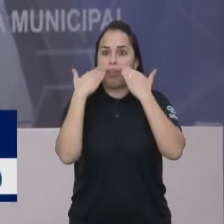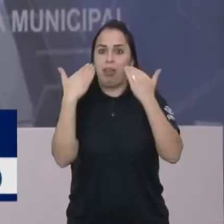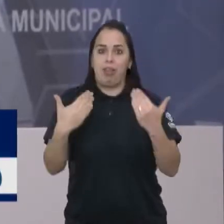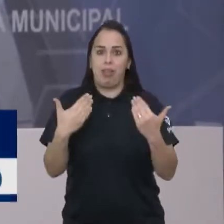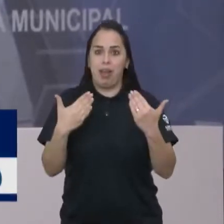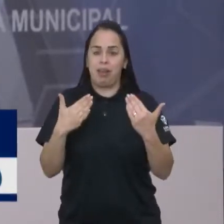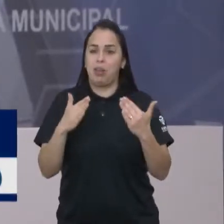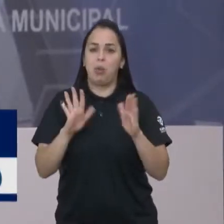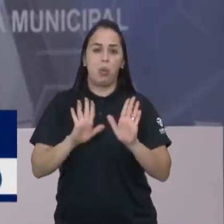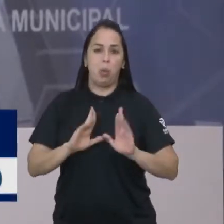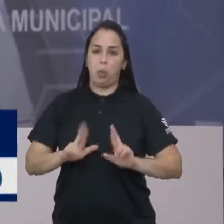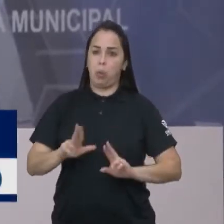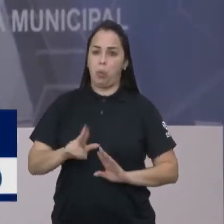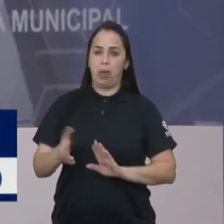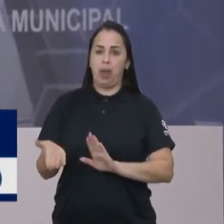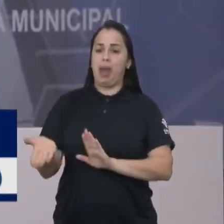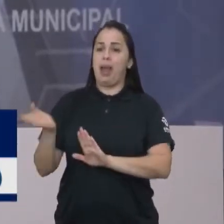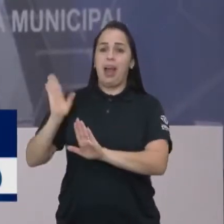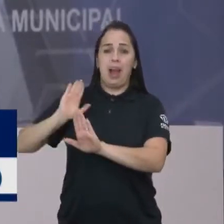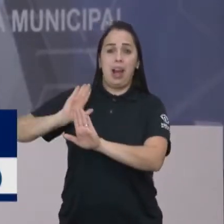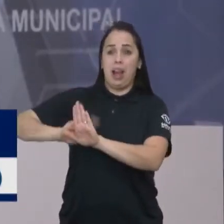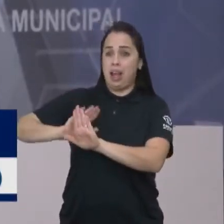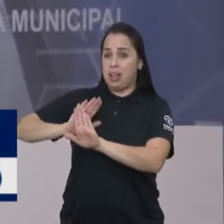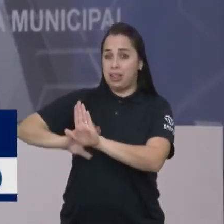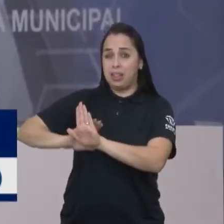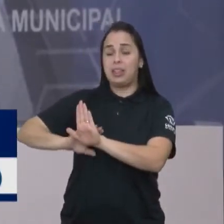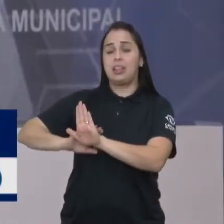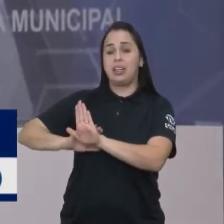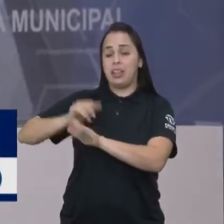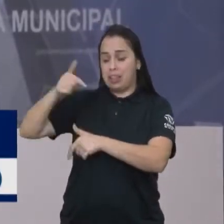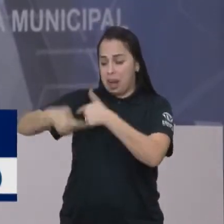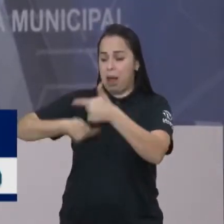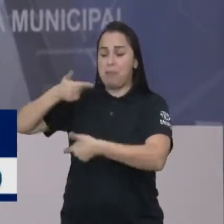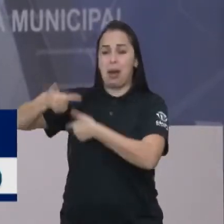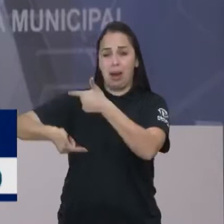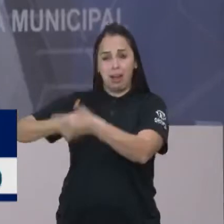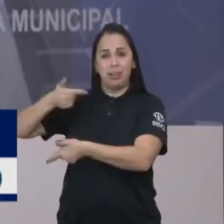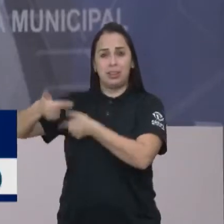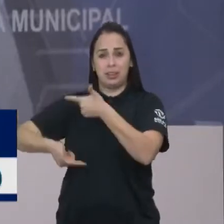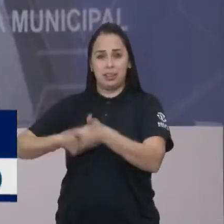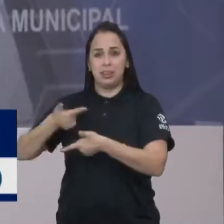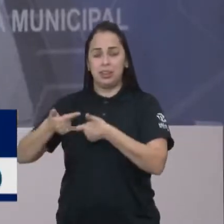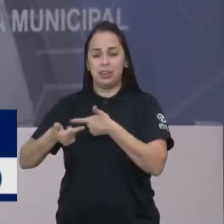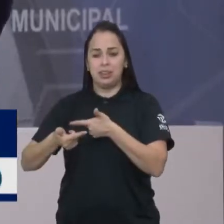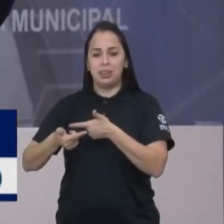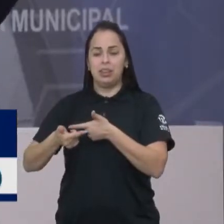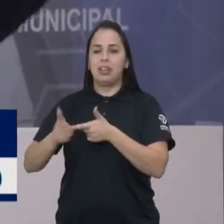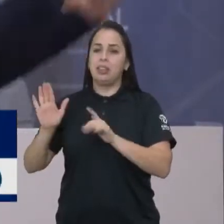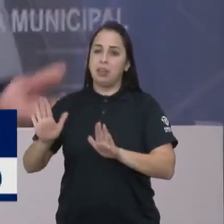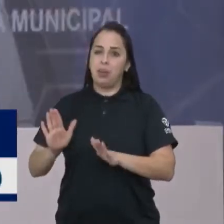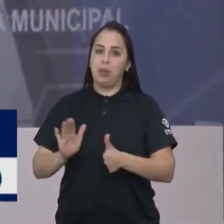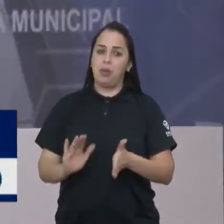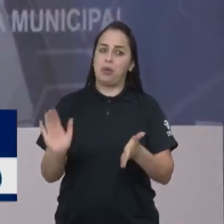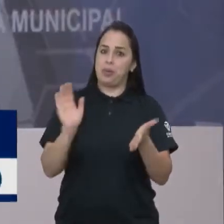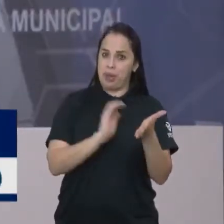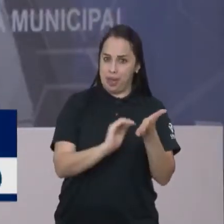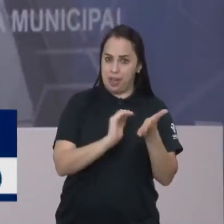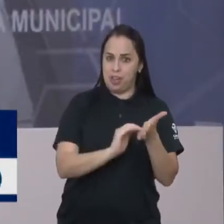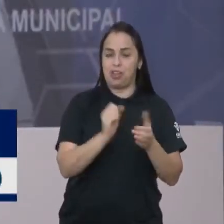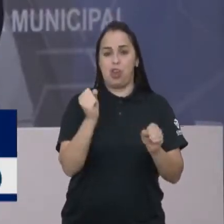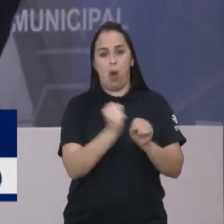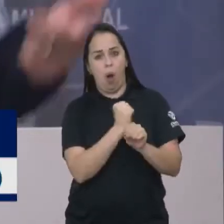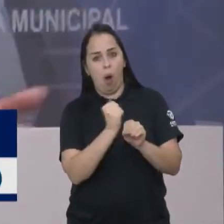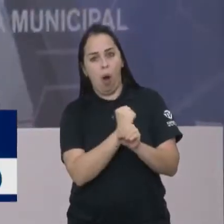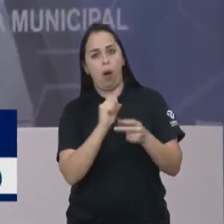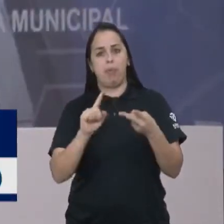se envolvendo em tudo quanto é evento da prefeitura, só que ele não aparece, né? Quem aparece é o secretário de obras, é o secretário